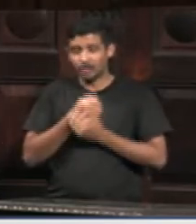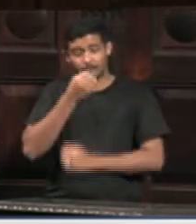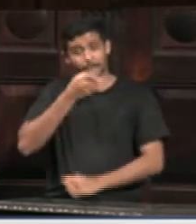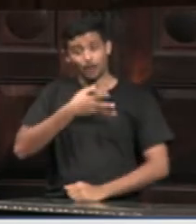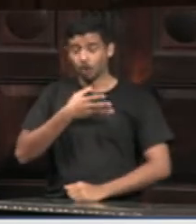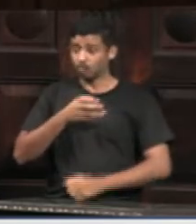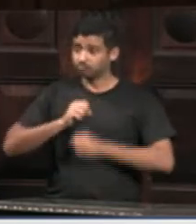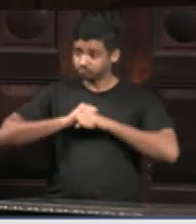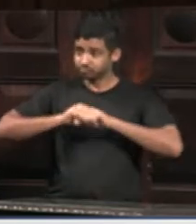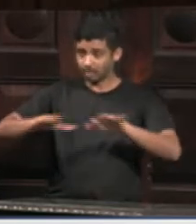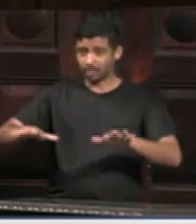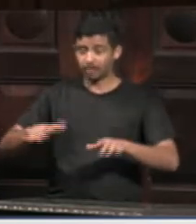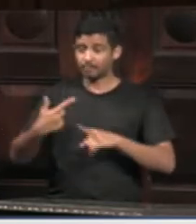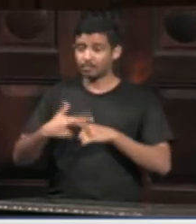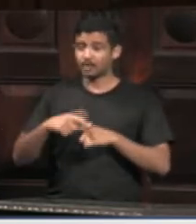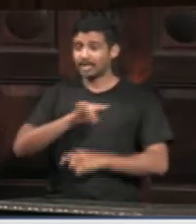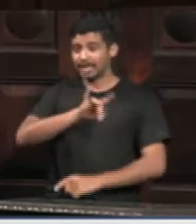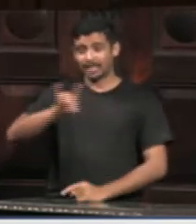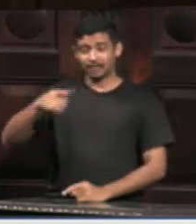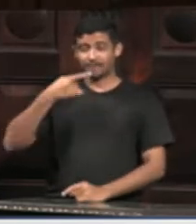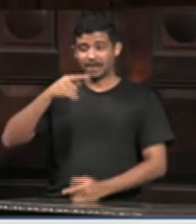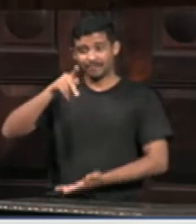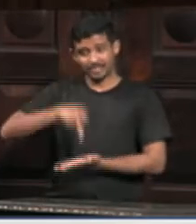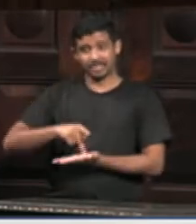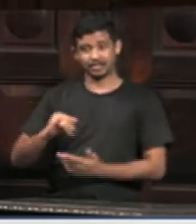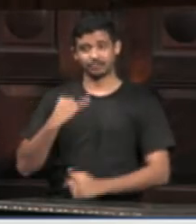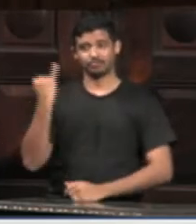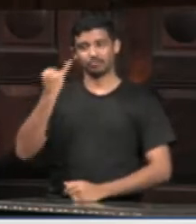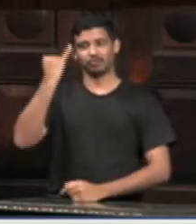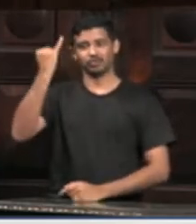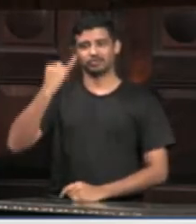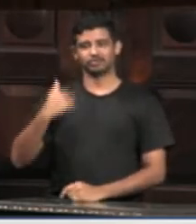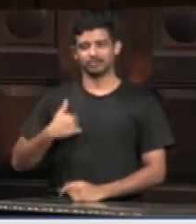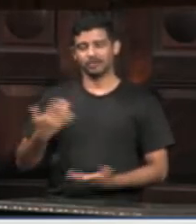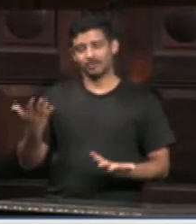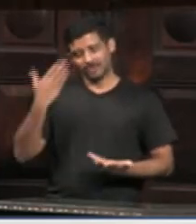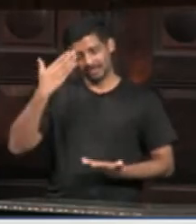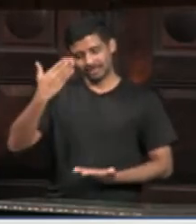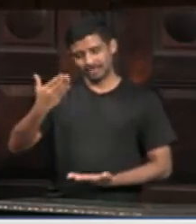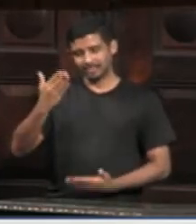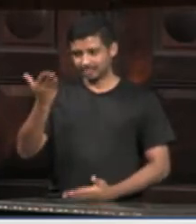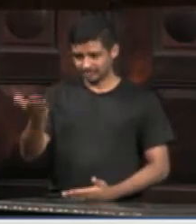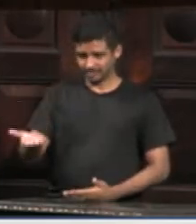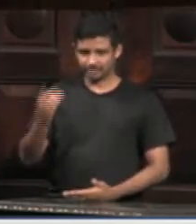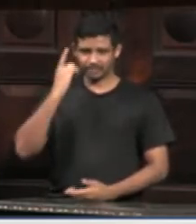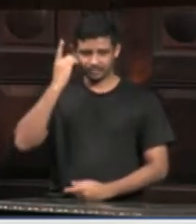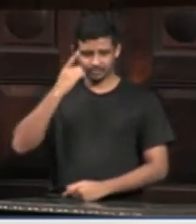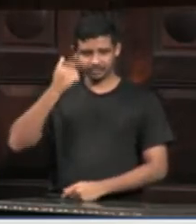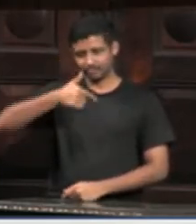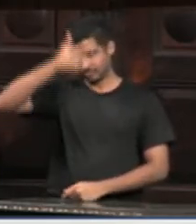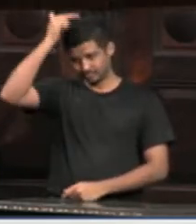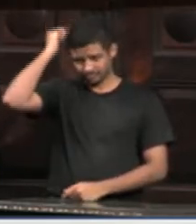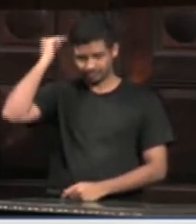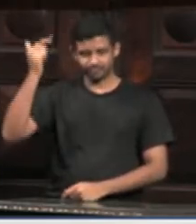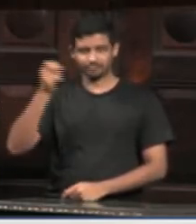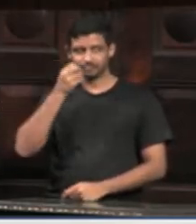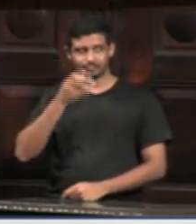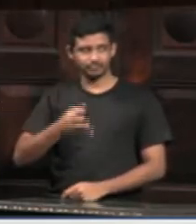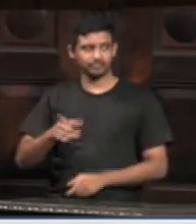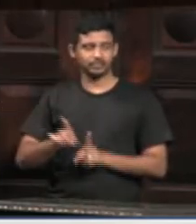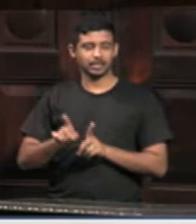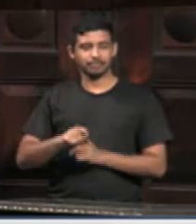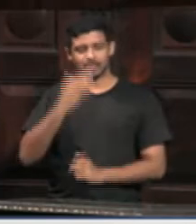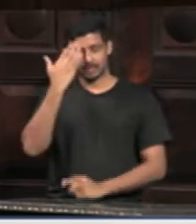assim, porque a transparência vai prevalecer. Então aqui, agradeço o deputado Luiz Paulo pela generosidade, agradeço Vossa Excelência